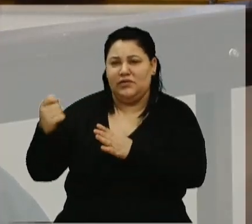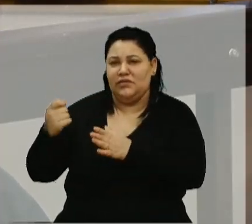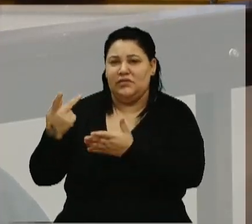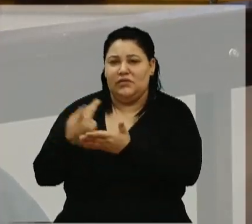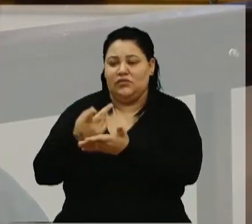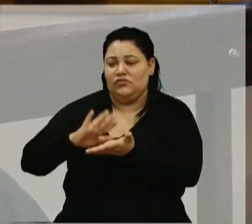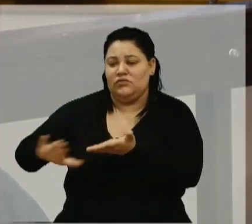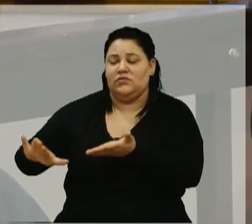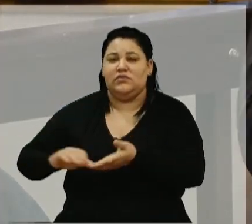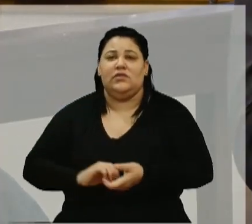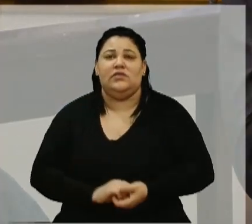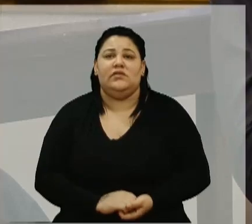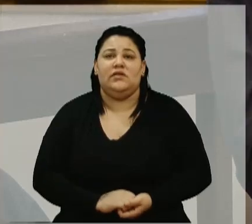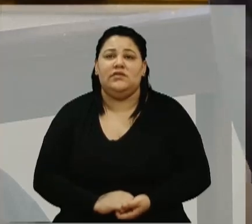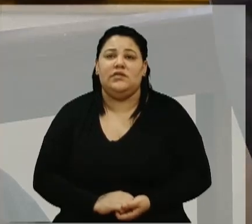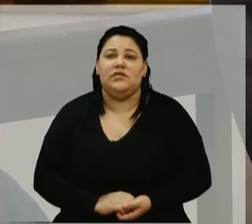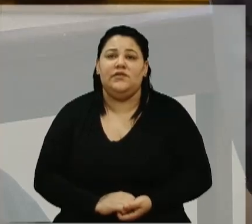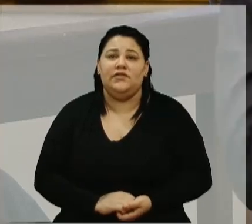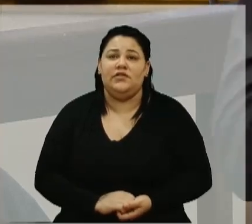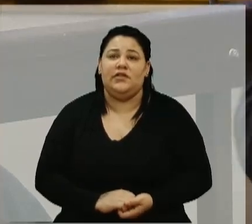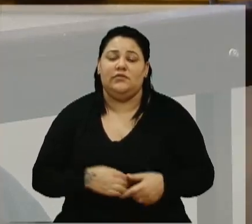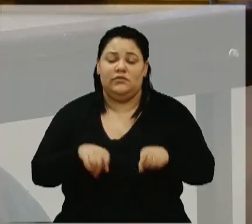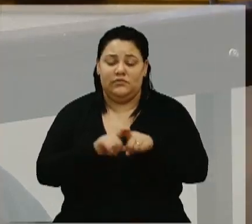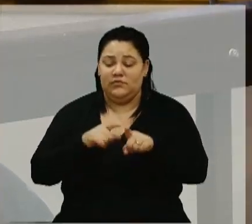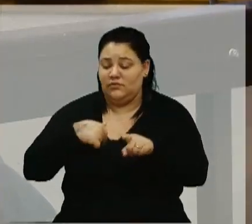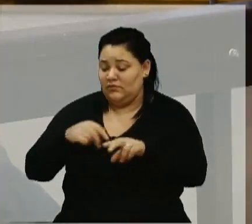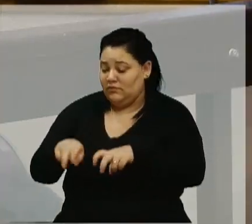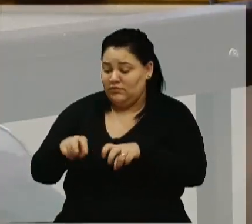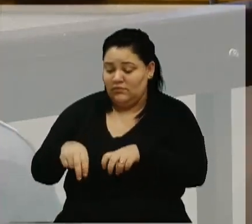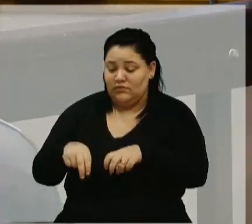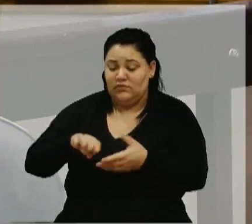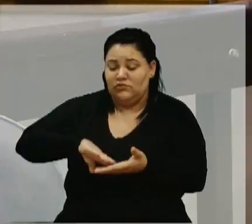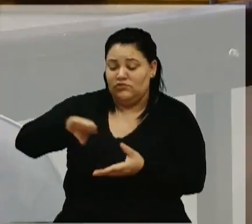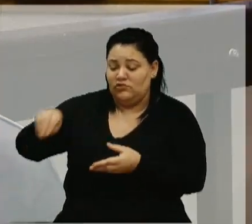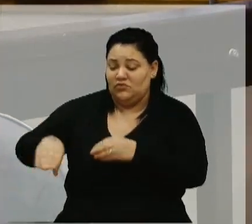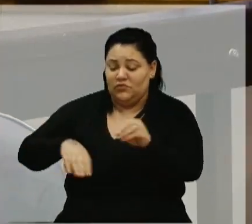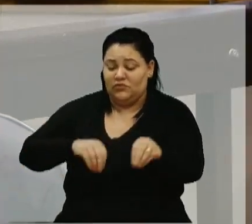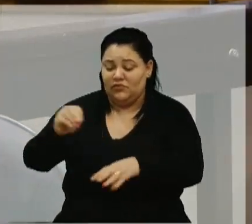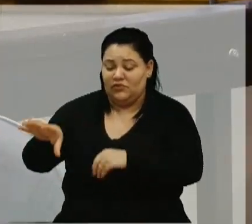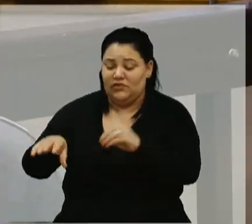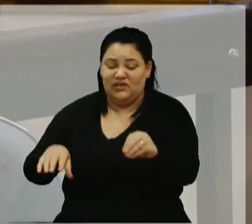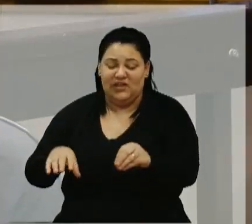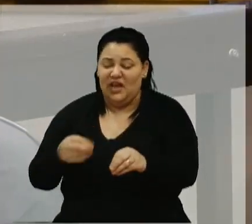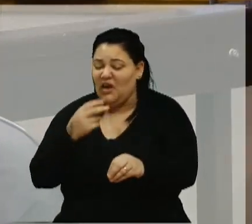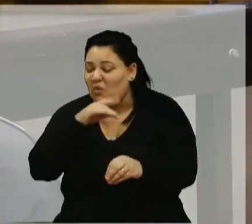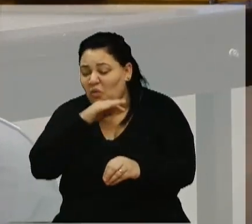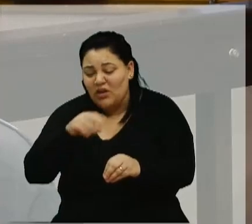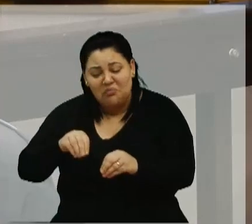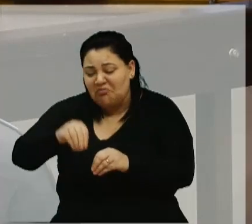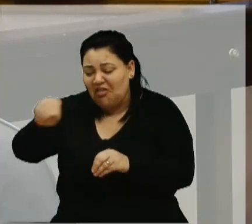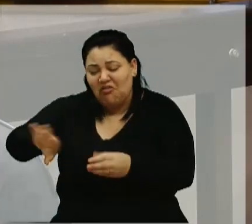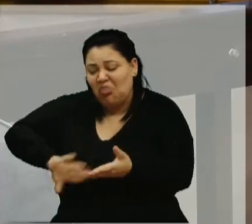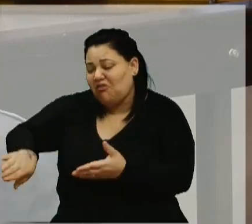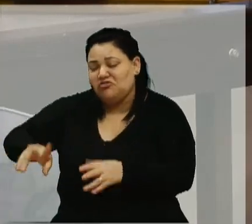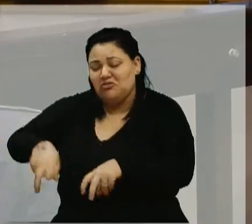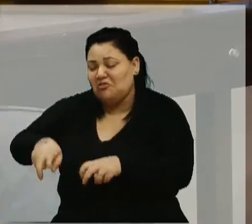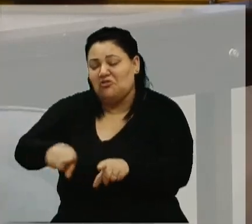retirado. Eu lá na colônia eu retiro a erva daninha da lavoura, e não aquela que produz. Eu faço